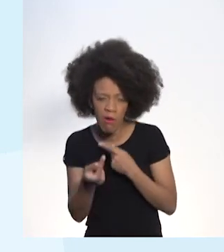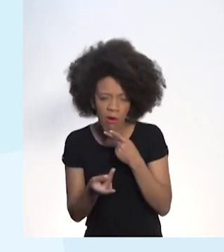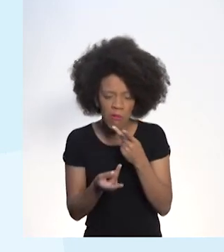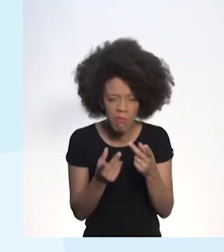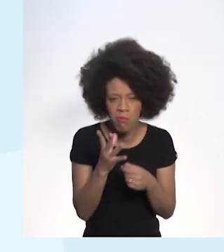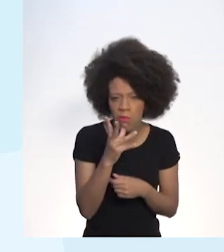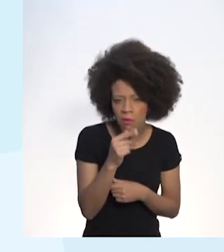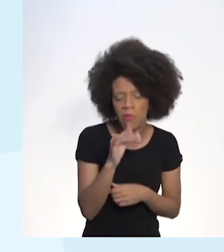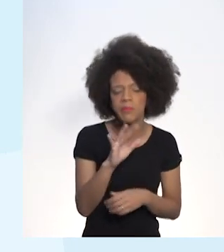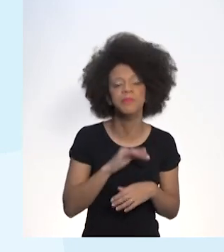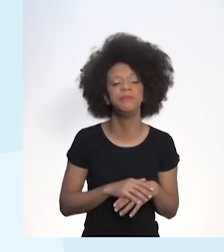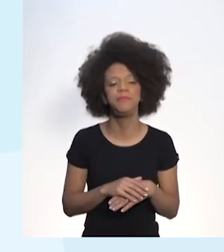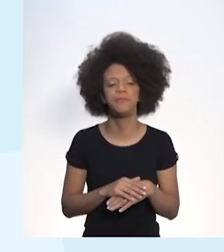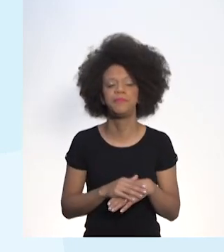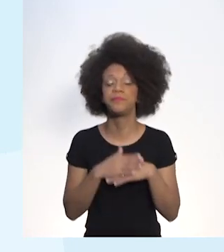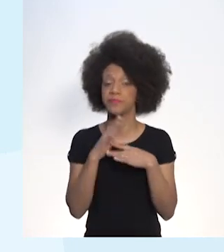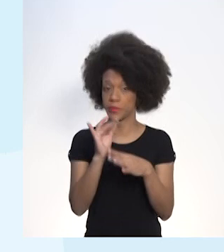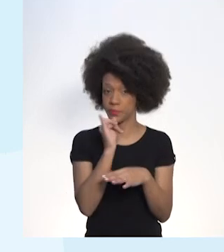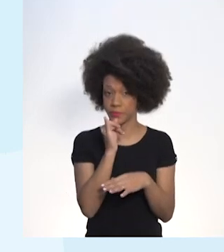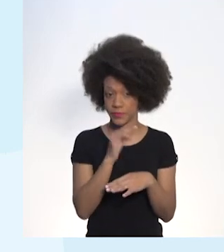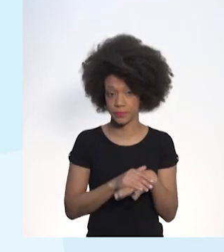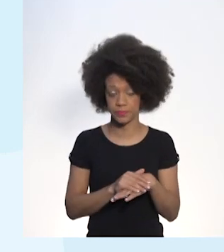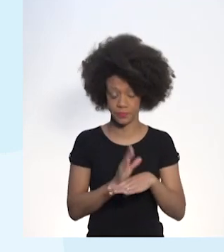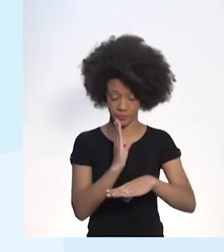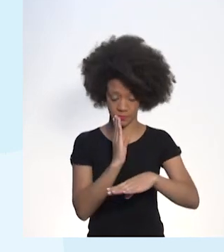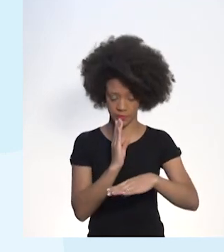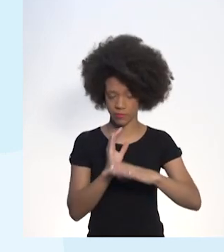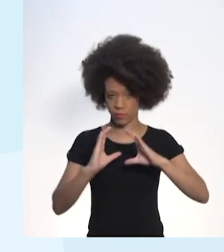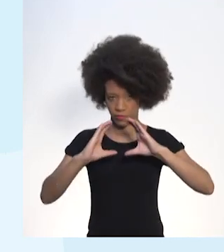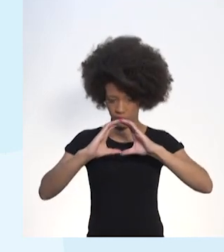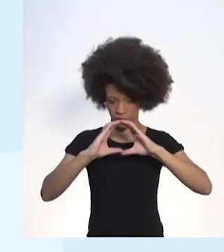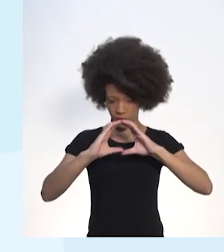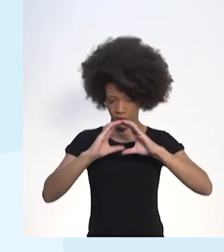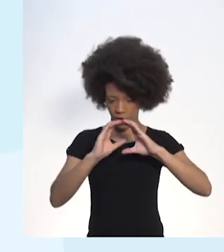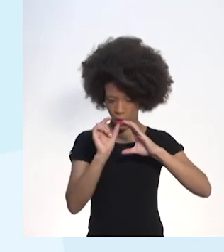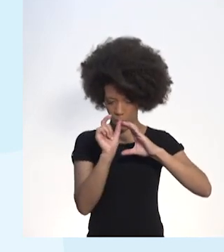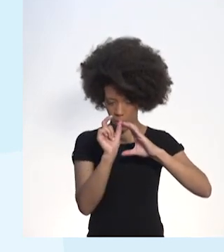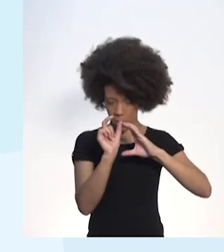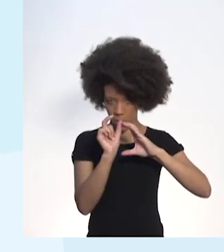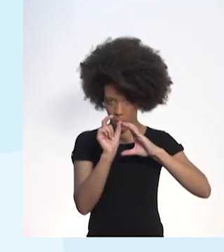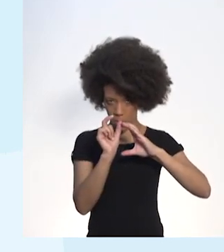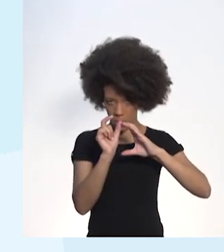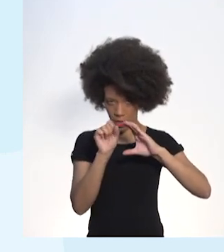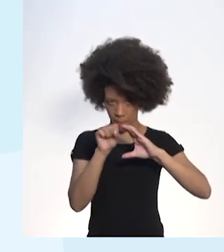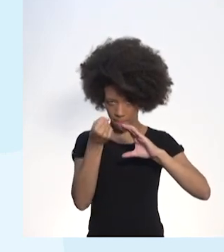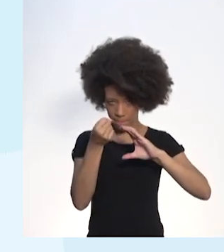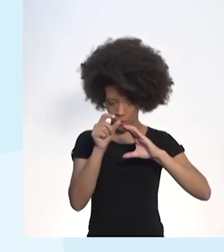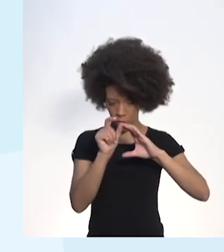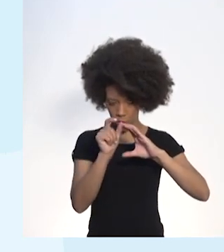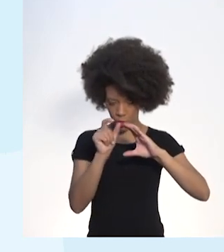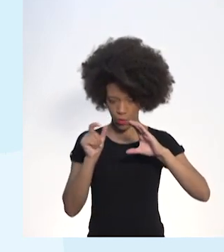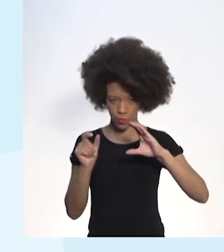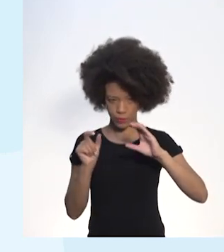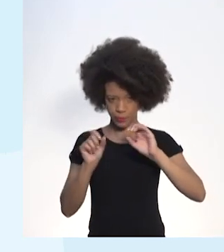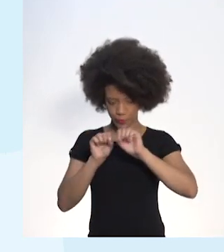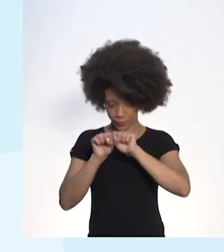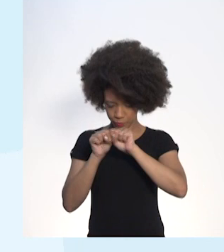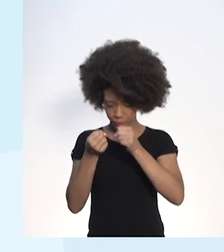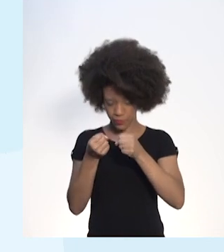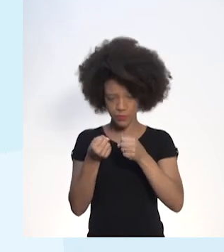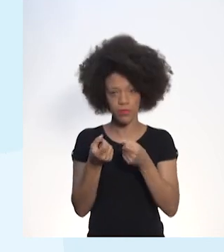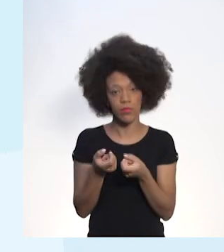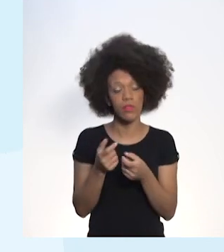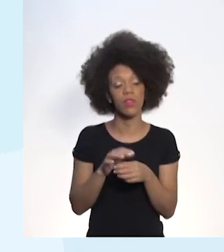você. Então, se eu pegar a circunferência, eu quebrei a circunferência, né? E estiquei isso aí como se fosse um arame, desentortei. Aí